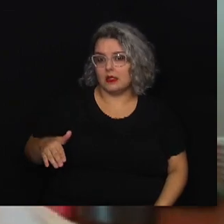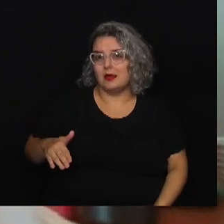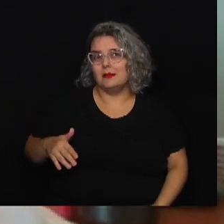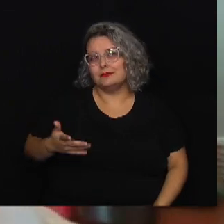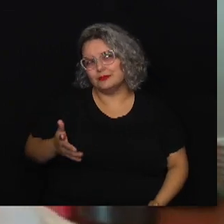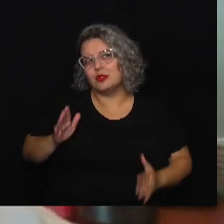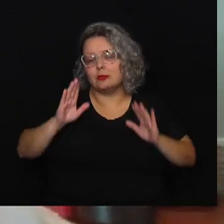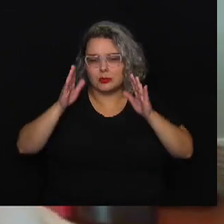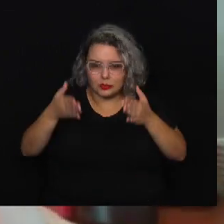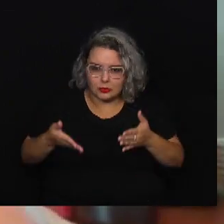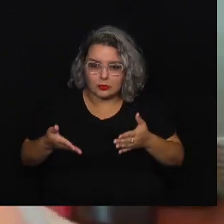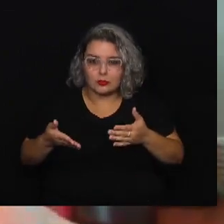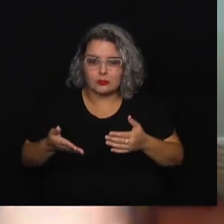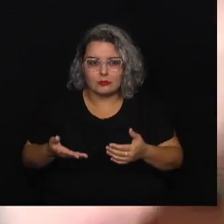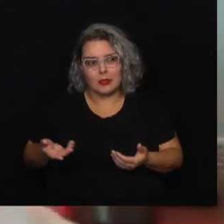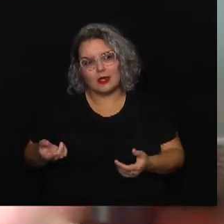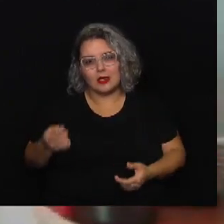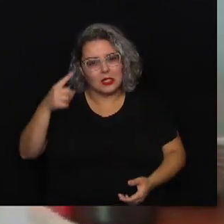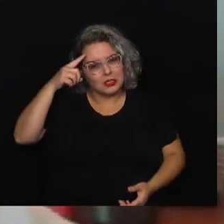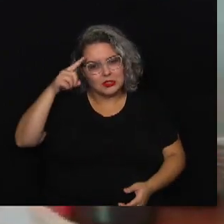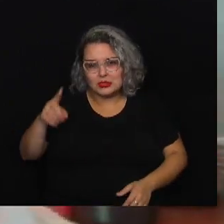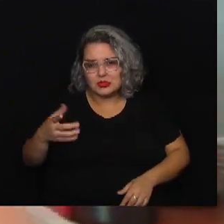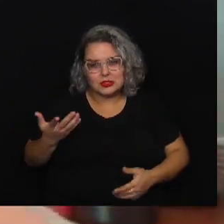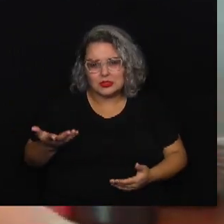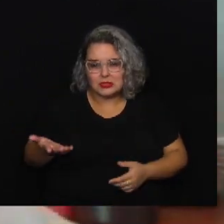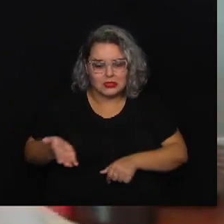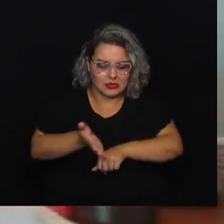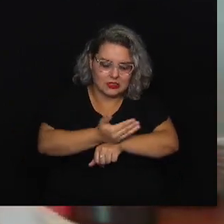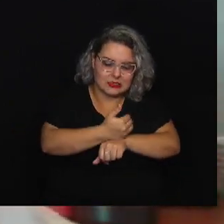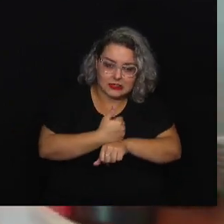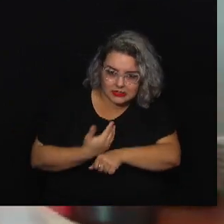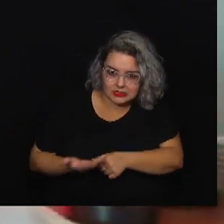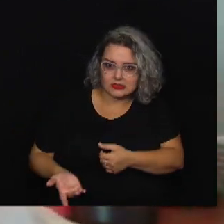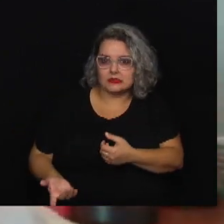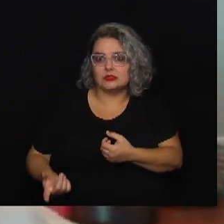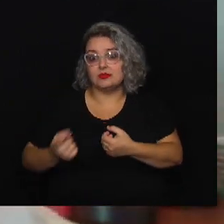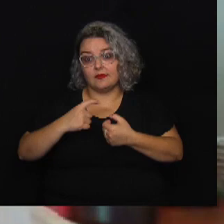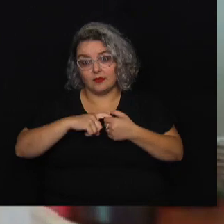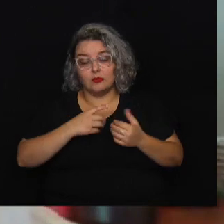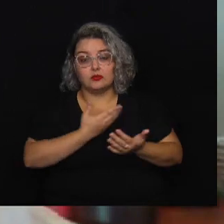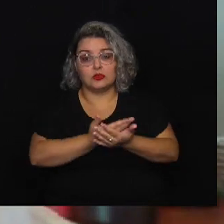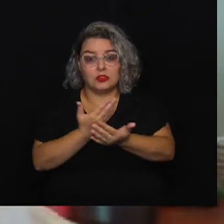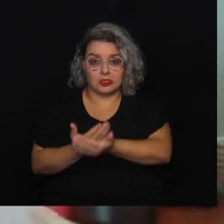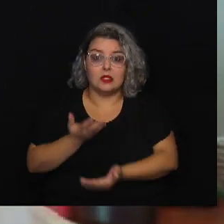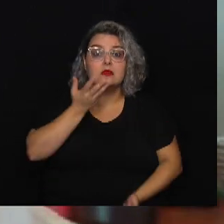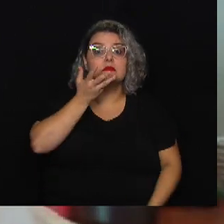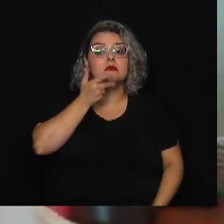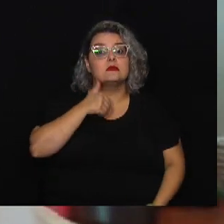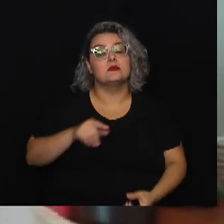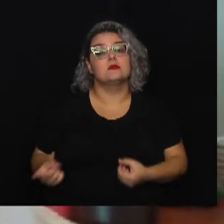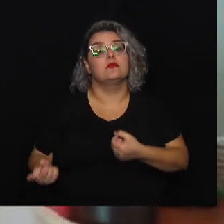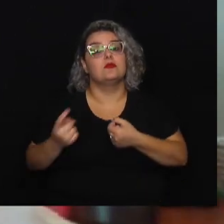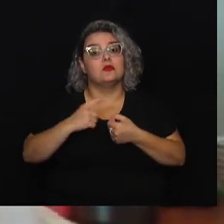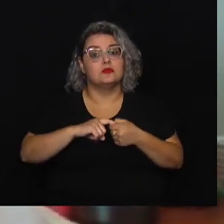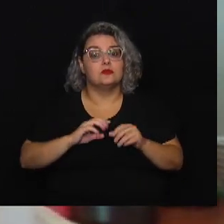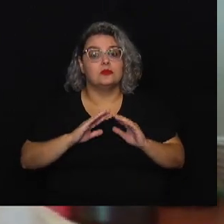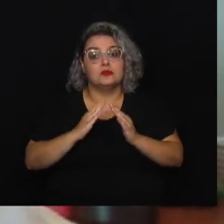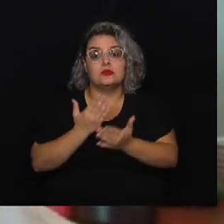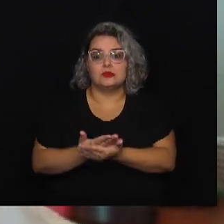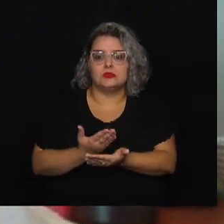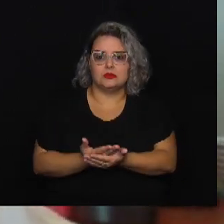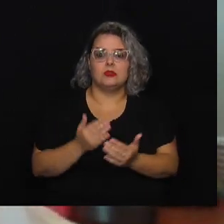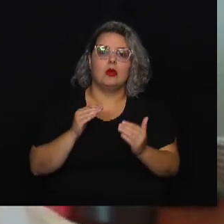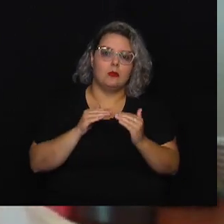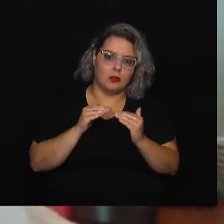né, esse momento que a gente está vivendo agora, né, que as crianças estão voltando para a escola, vamos combinar